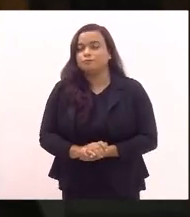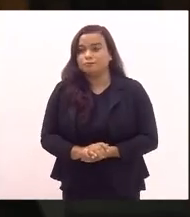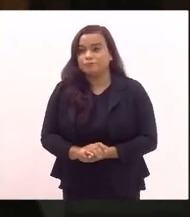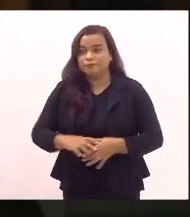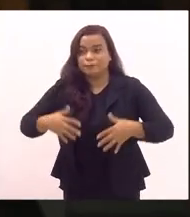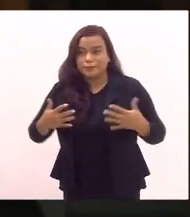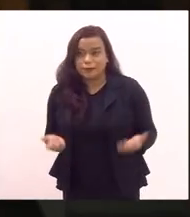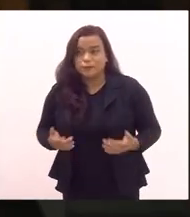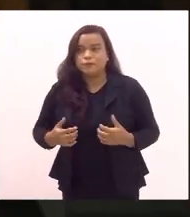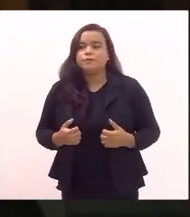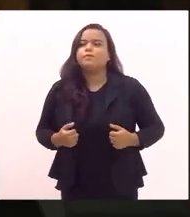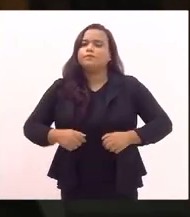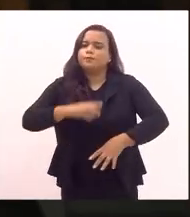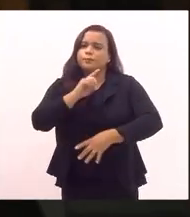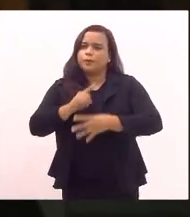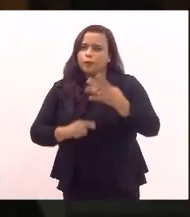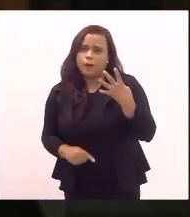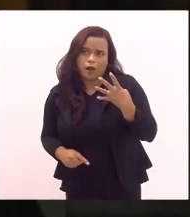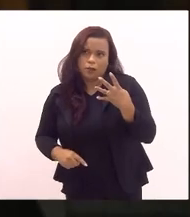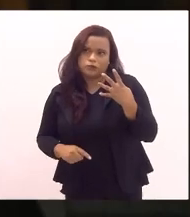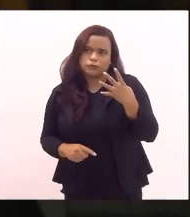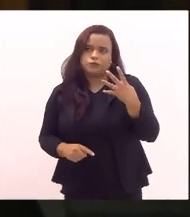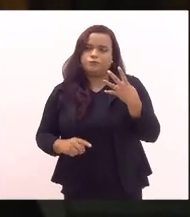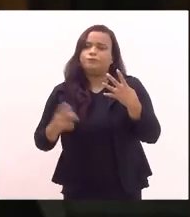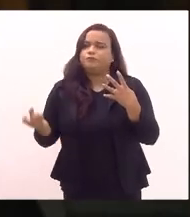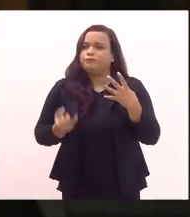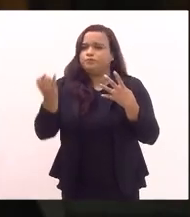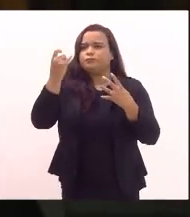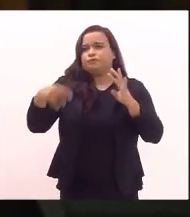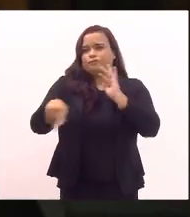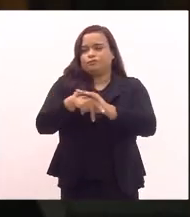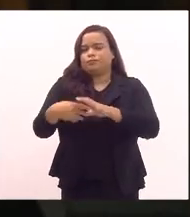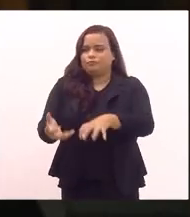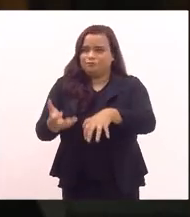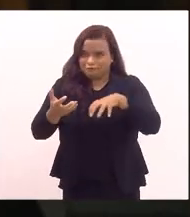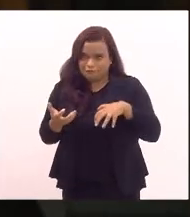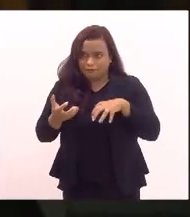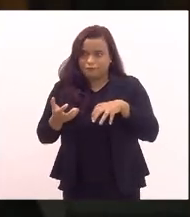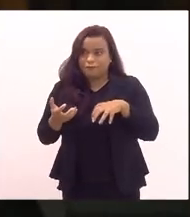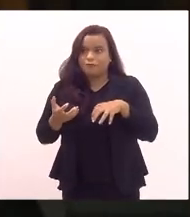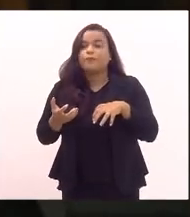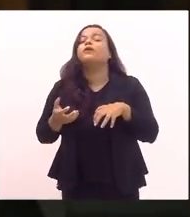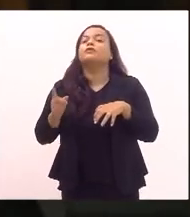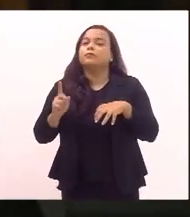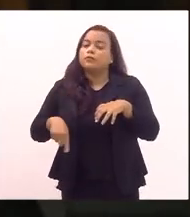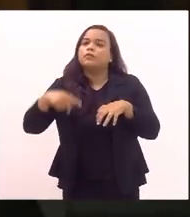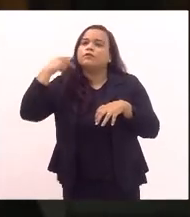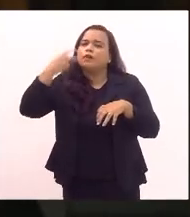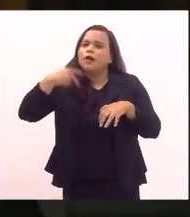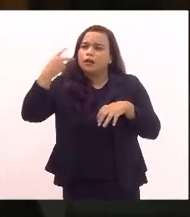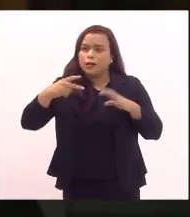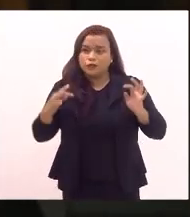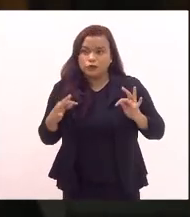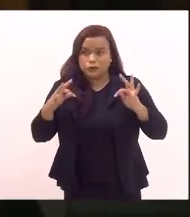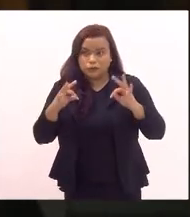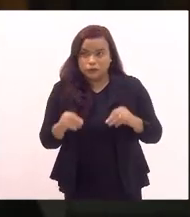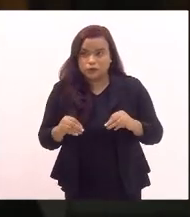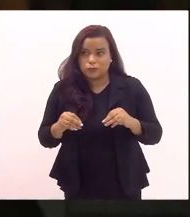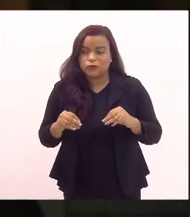o processo são as quatro grandes atribuições do Parlamento que os os vereadores